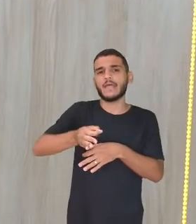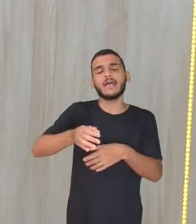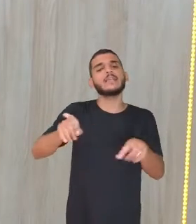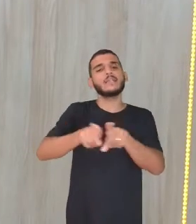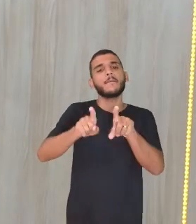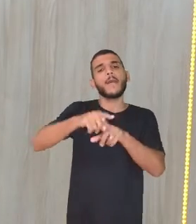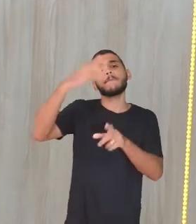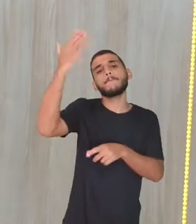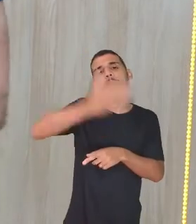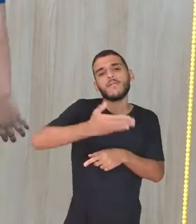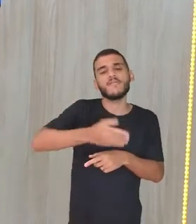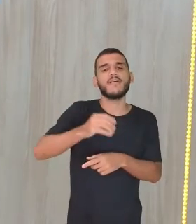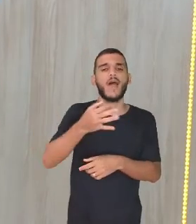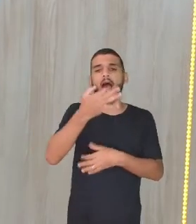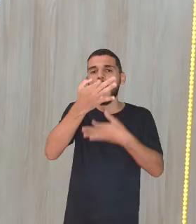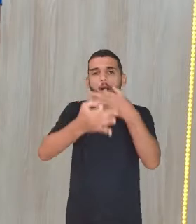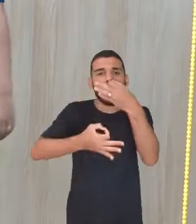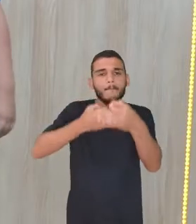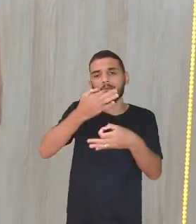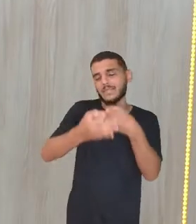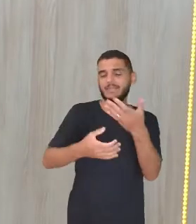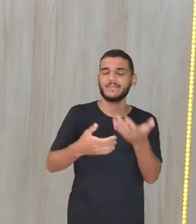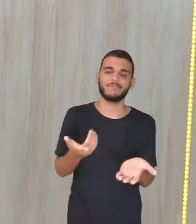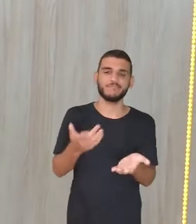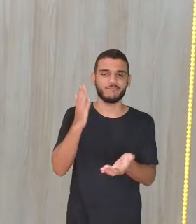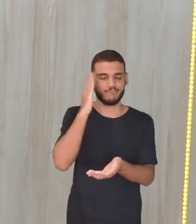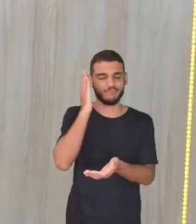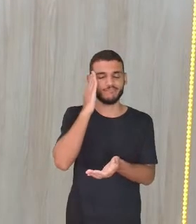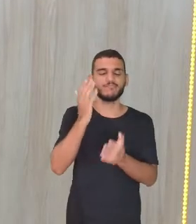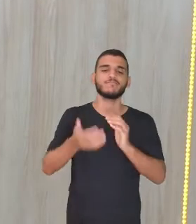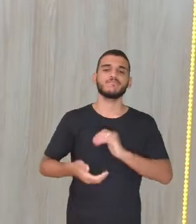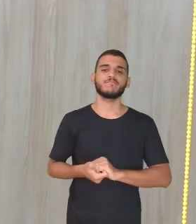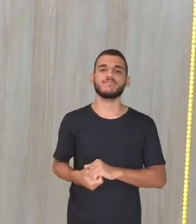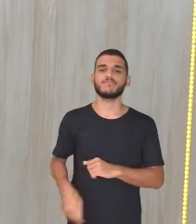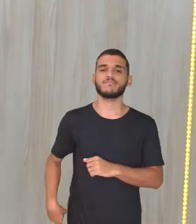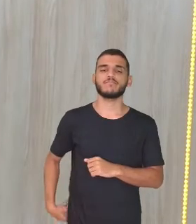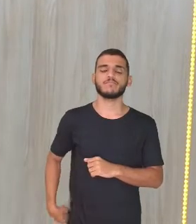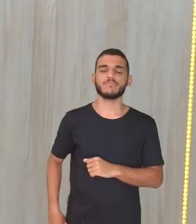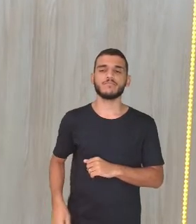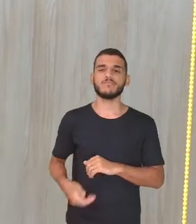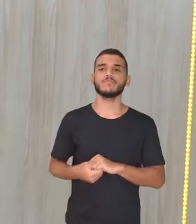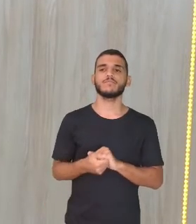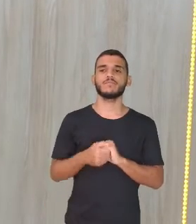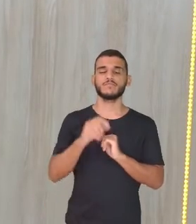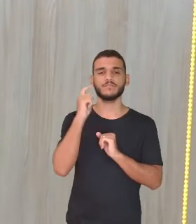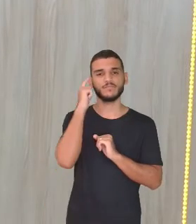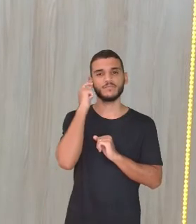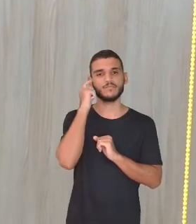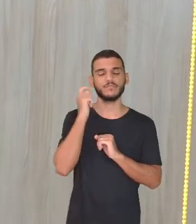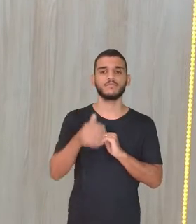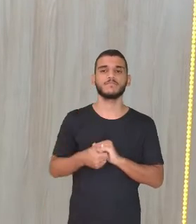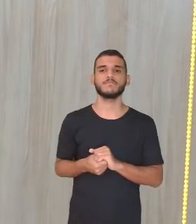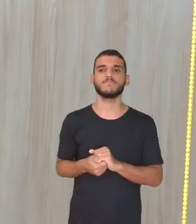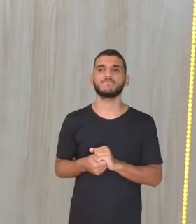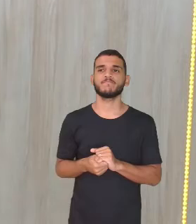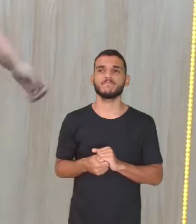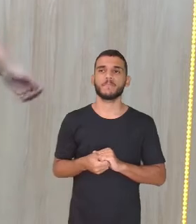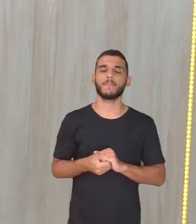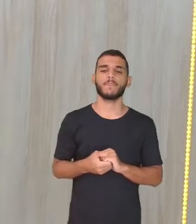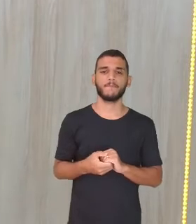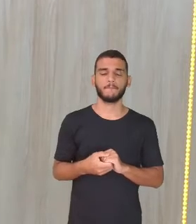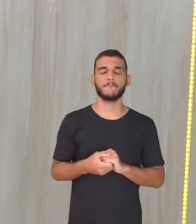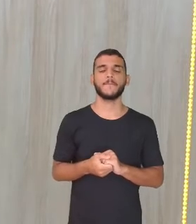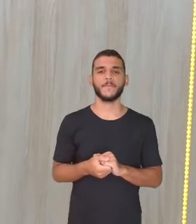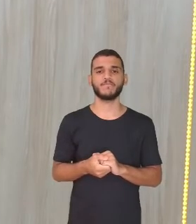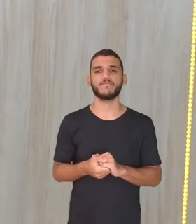provar que a sua opinião aí é a ideal, tá certo? Então, vamos lá, explorar ideias e opiniões